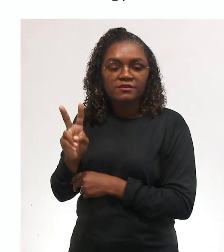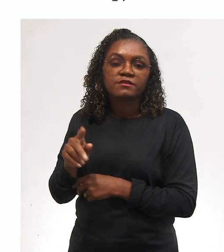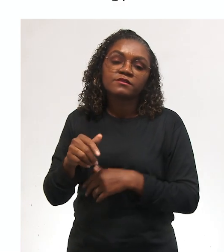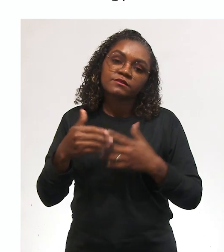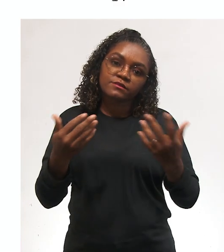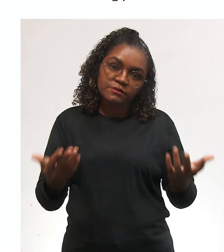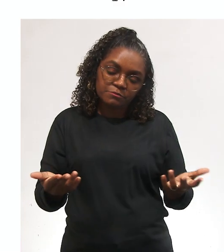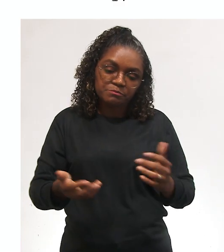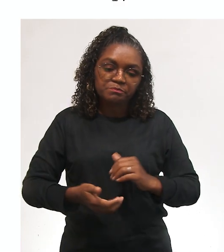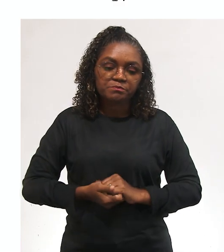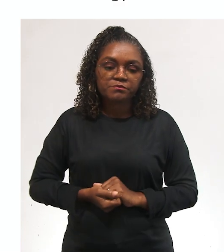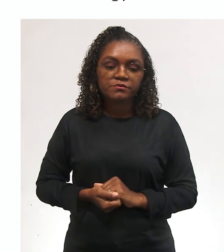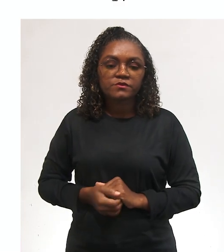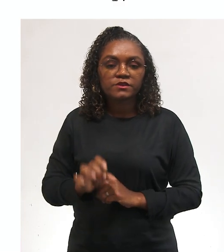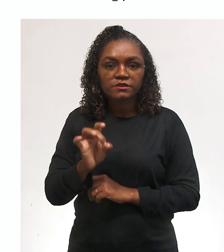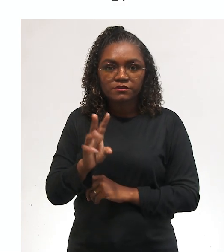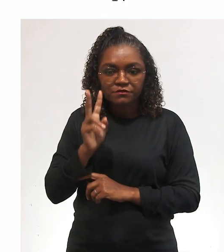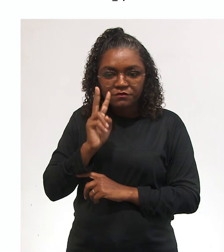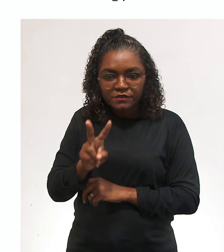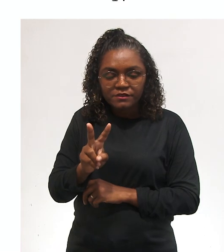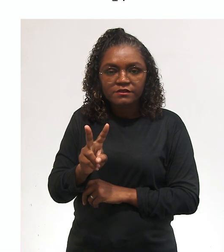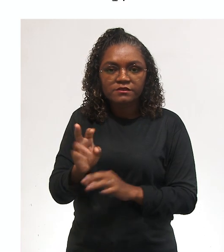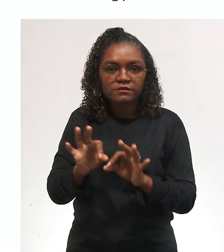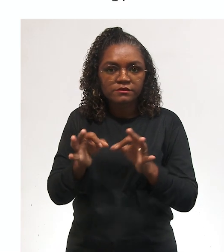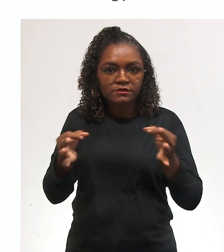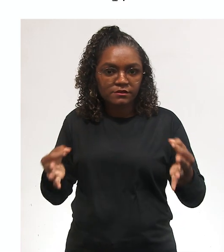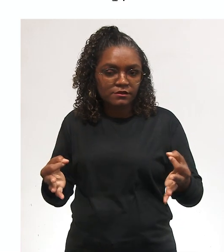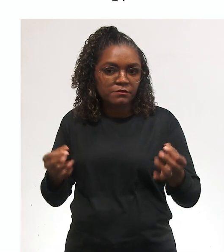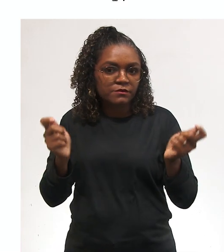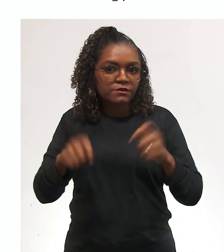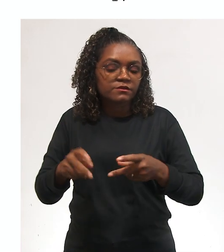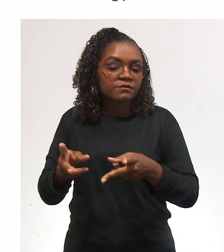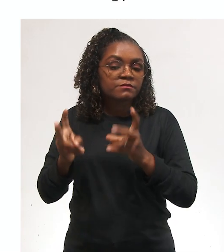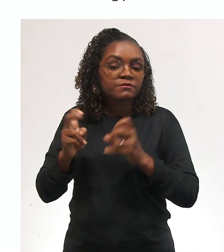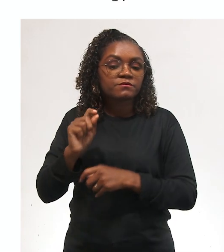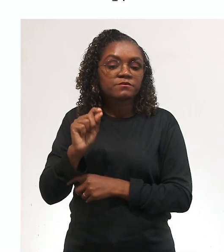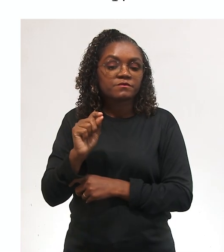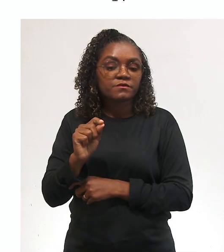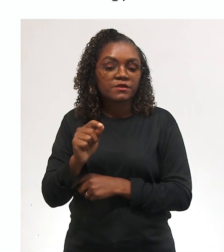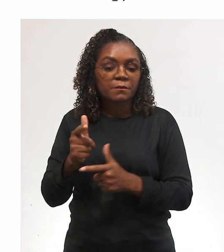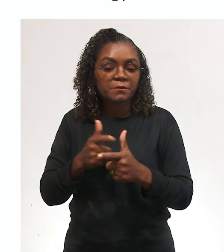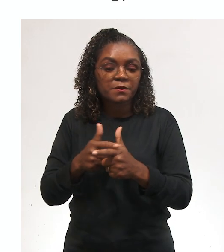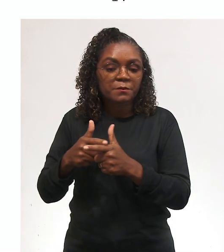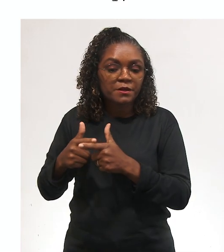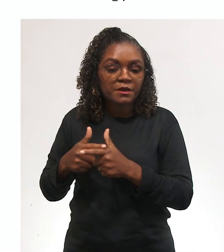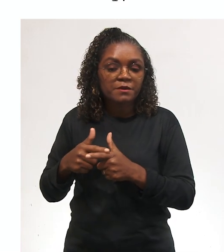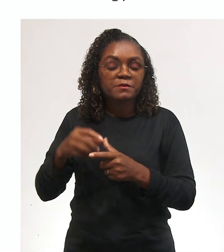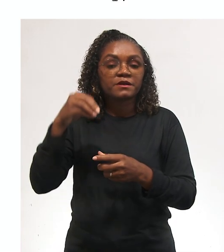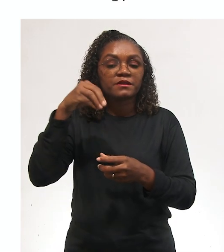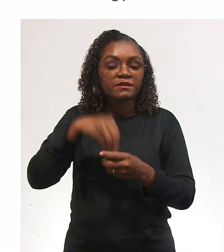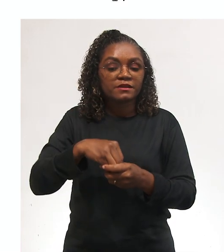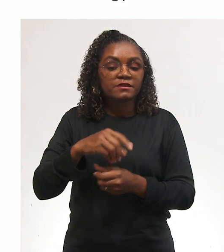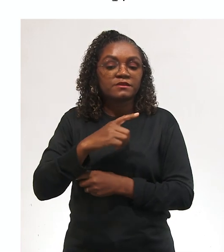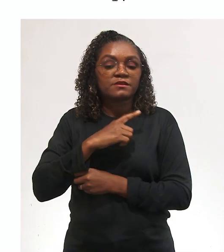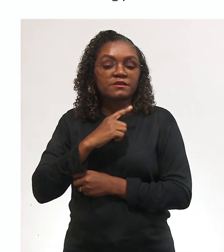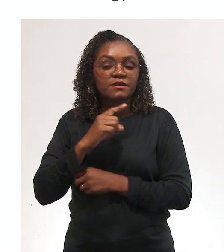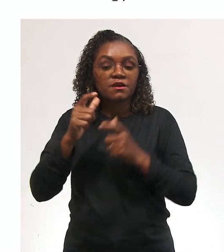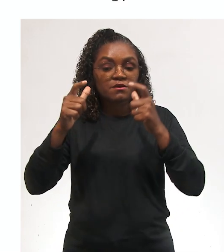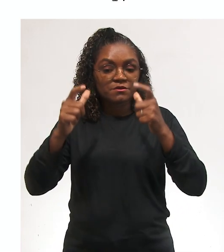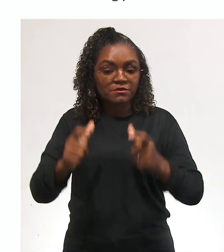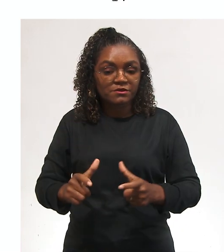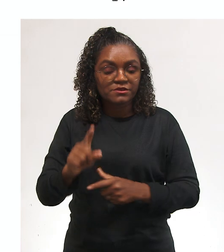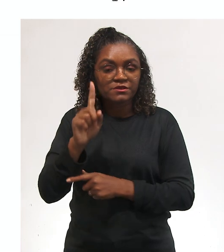aqui visualmente, a gente só olhando, a gente consegue ver que a maior parte dos problemas estão